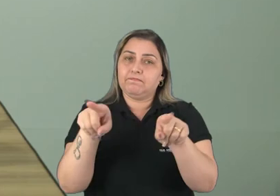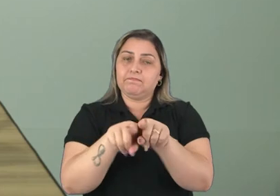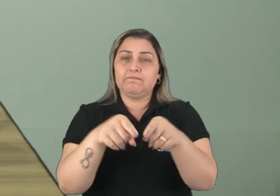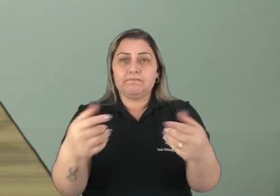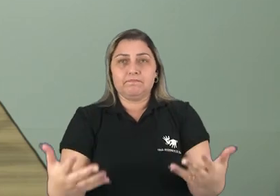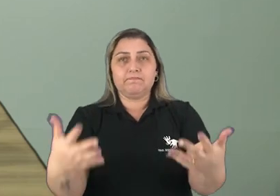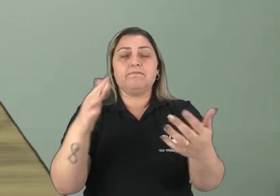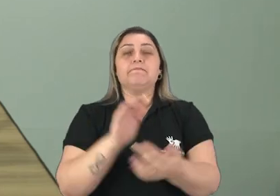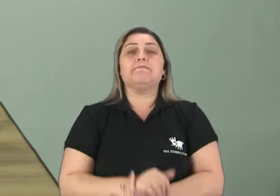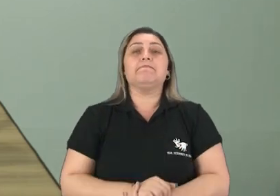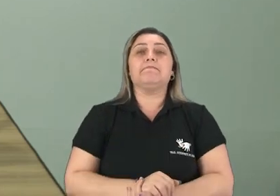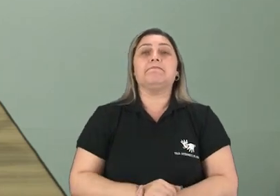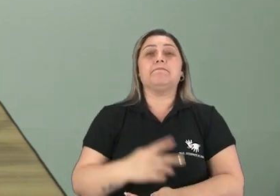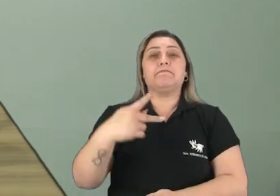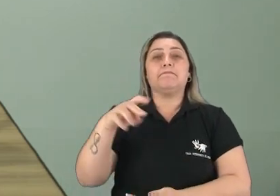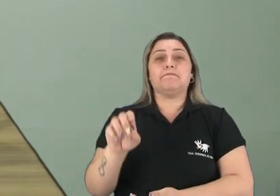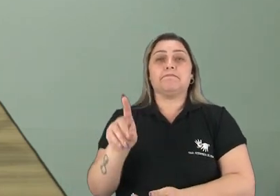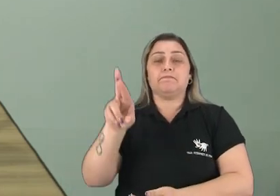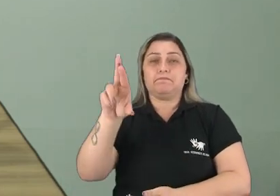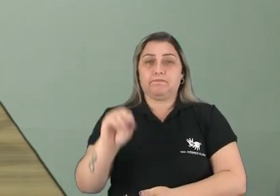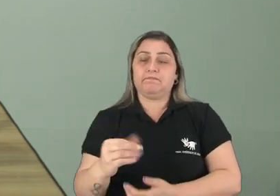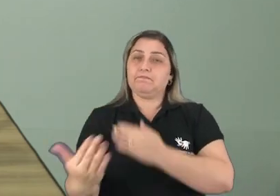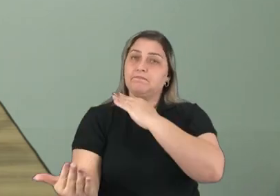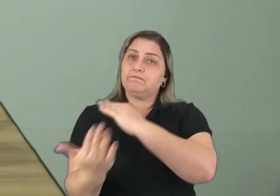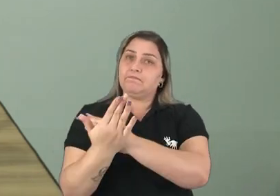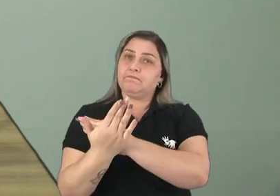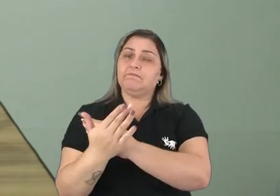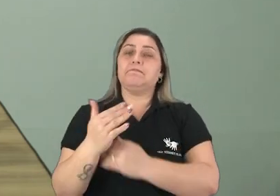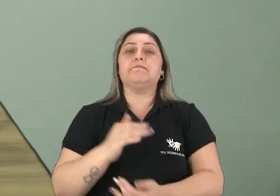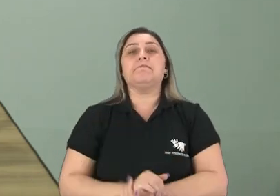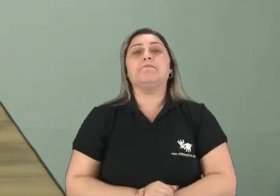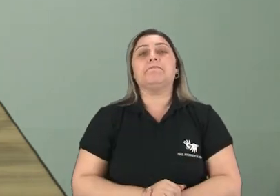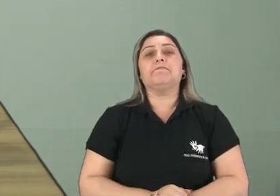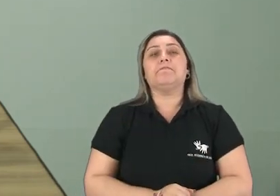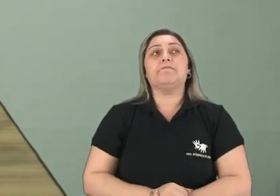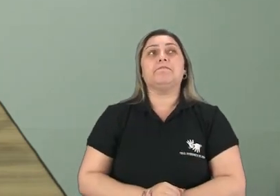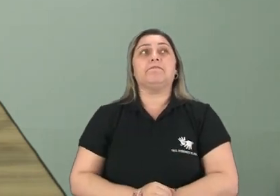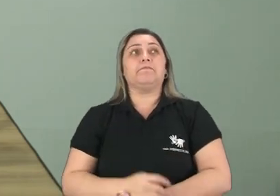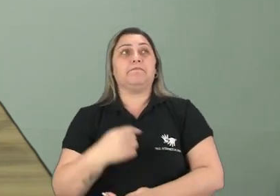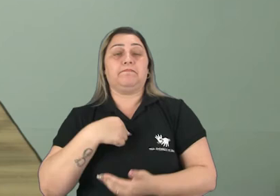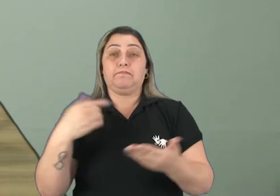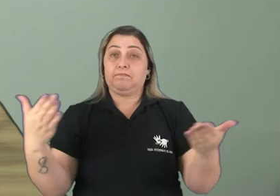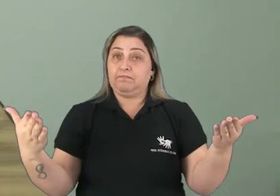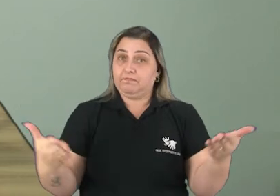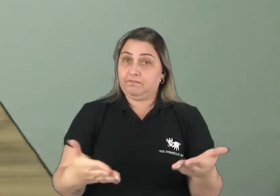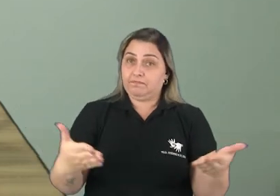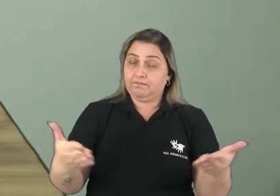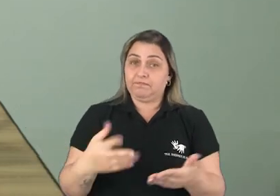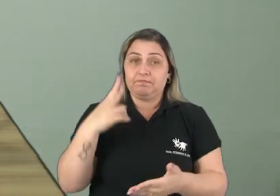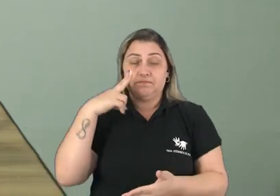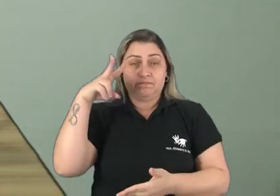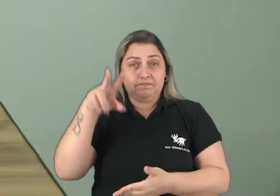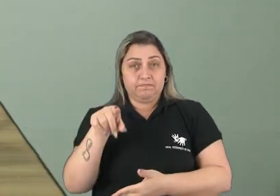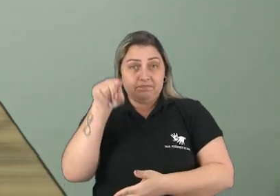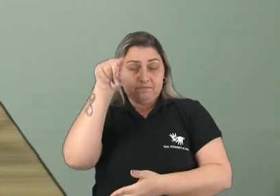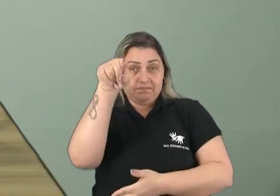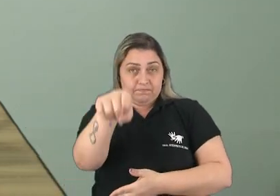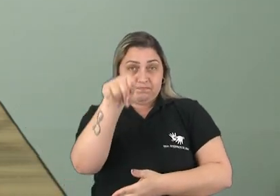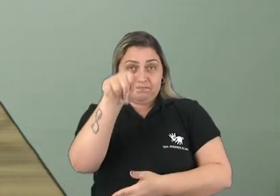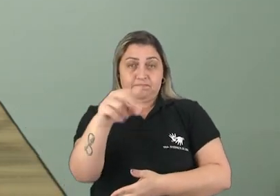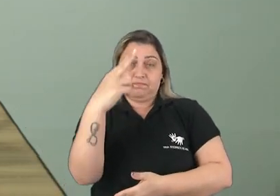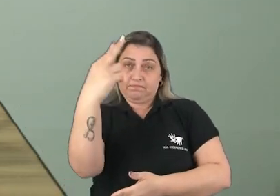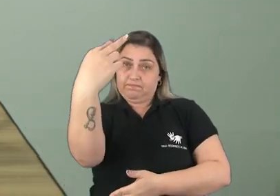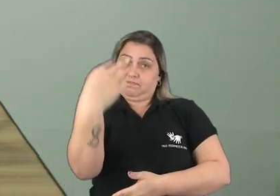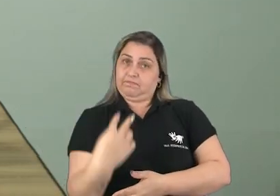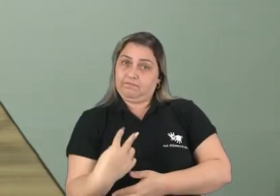mudar. Então, Pedro está aqui para nos ajudar. Eu hoje estou aqui olhando para vocês e vocês